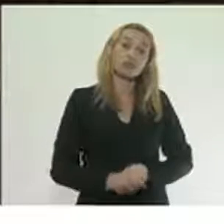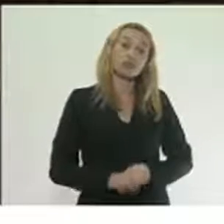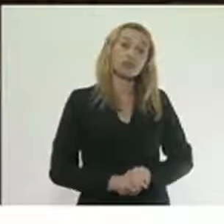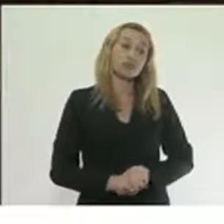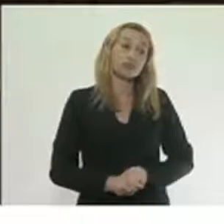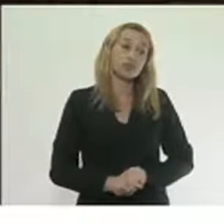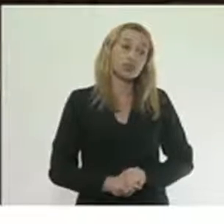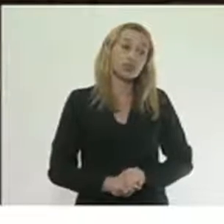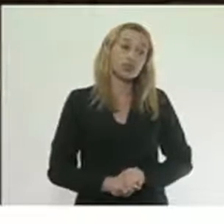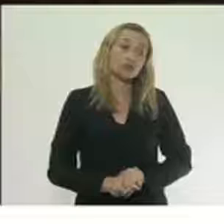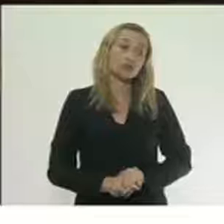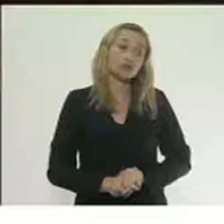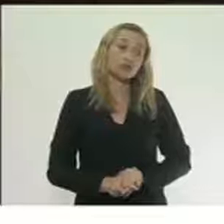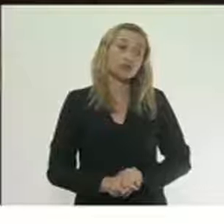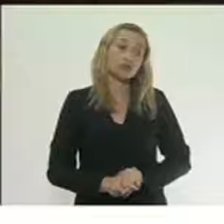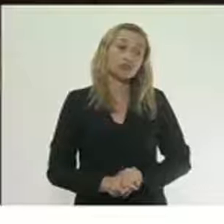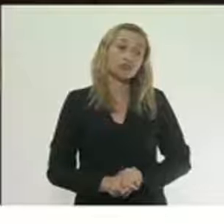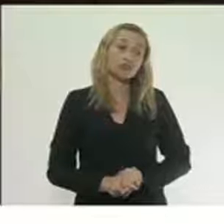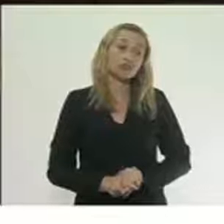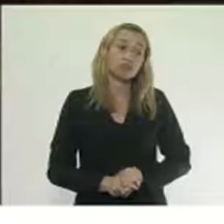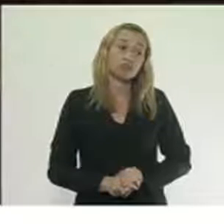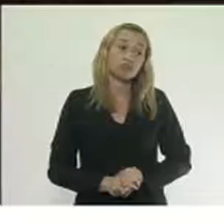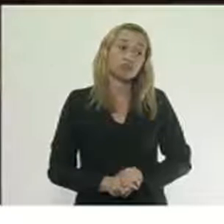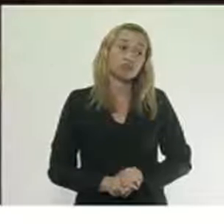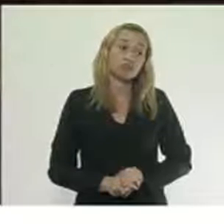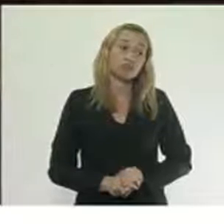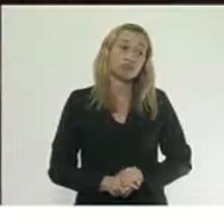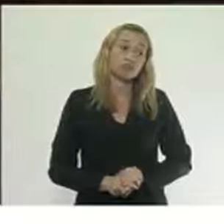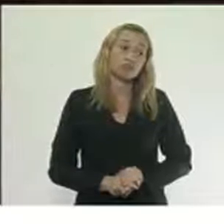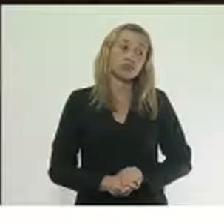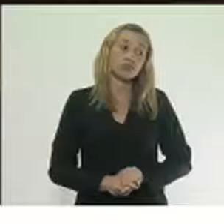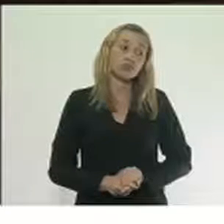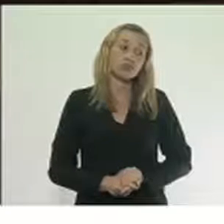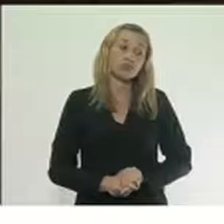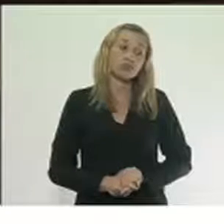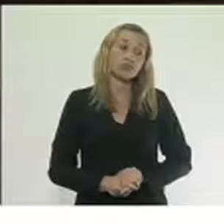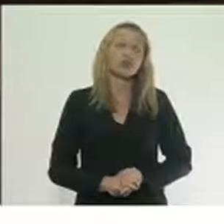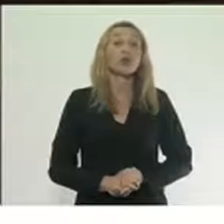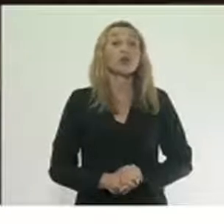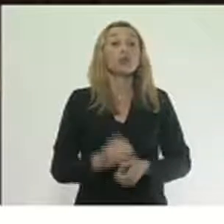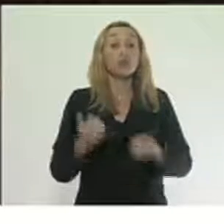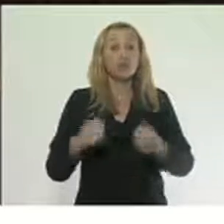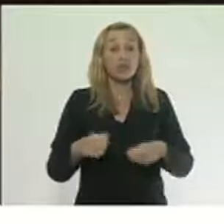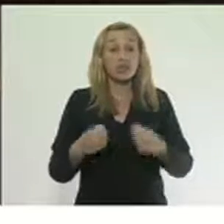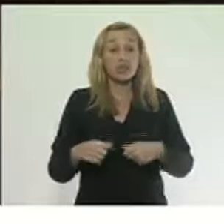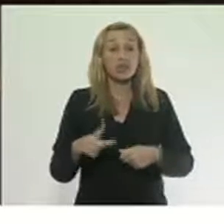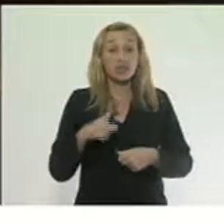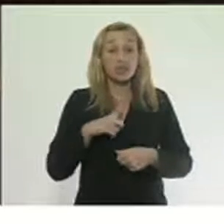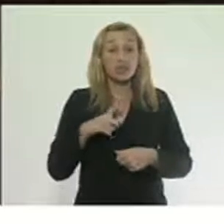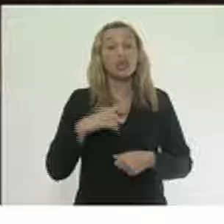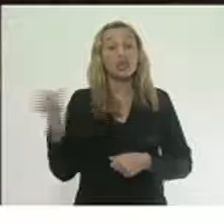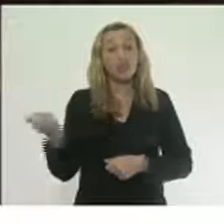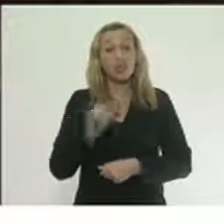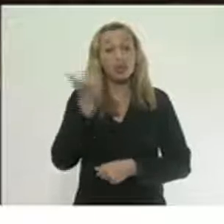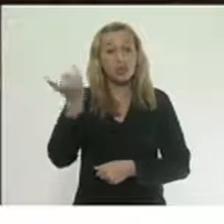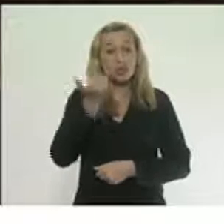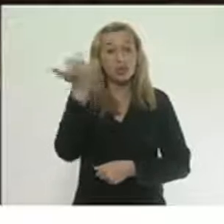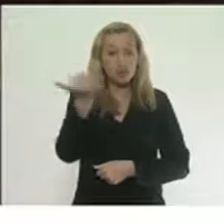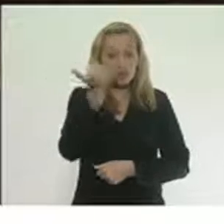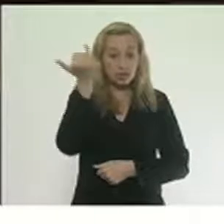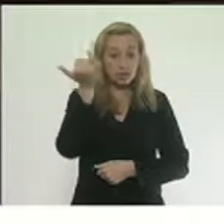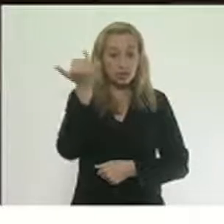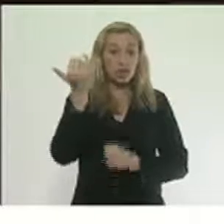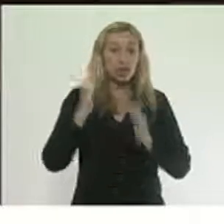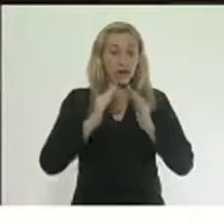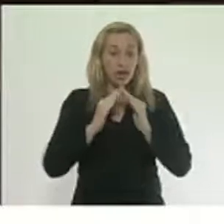o destaque que esta casa deveria estar dando, exatamente com preocupações